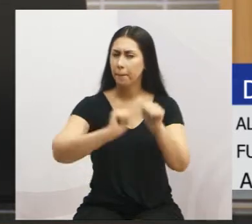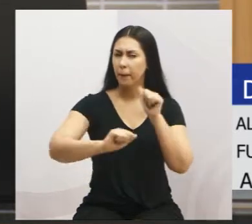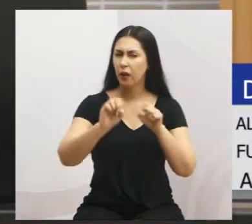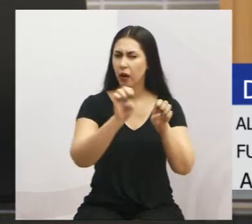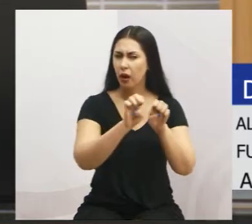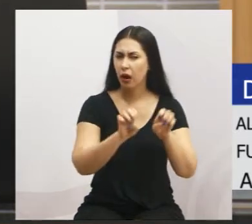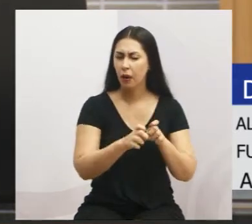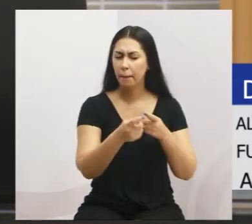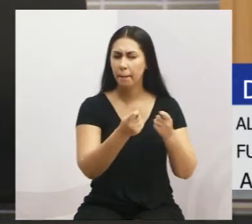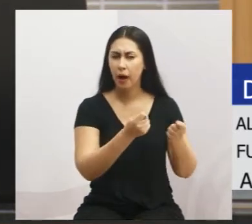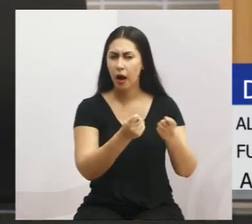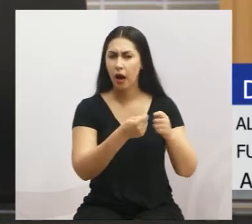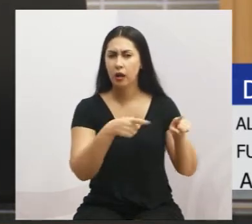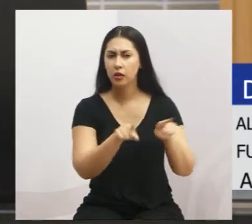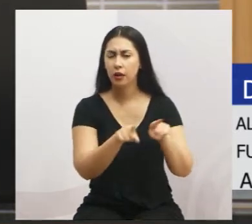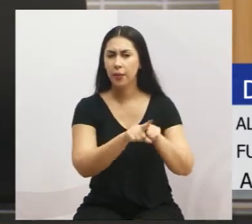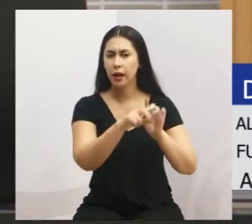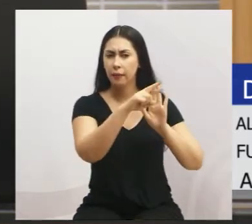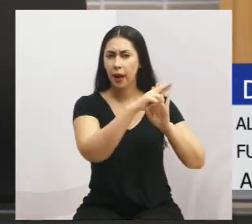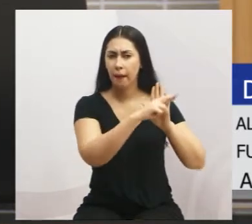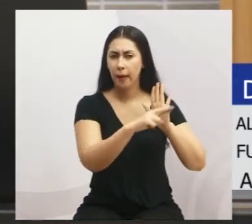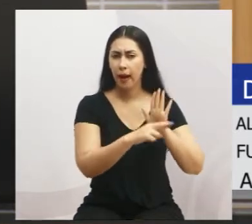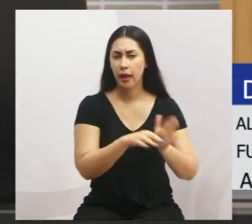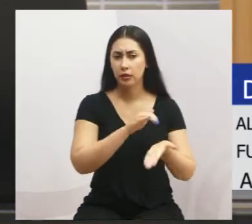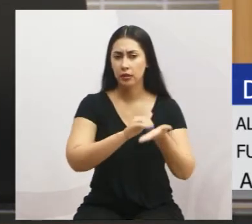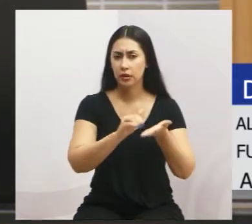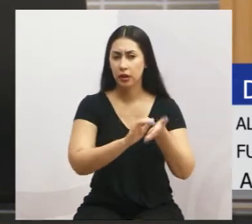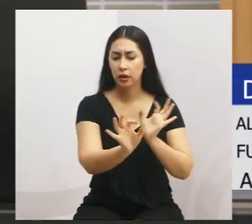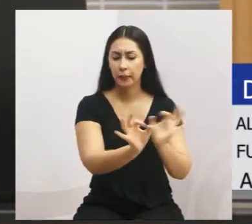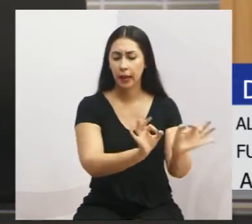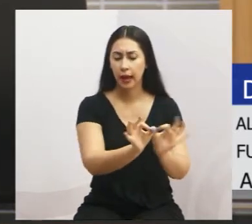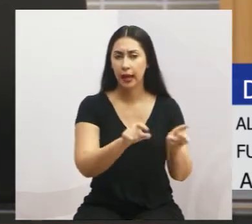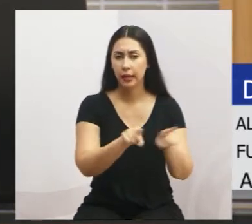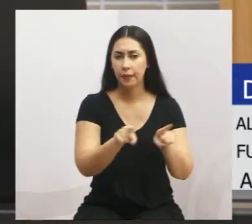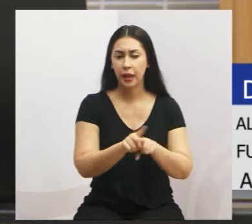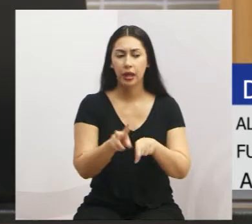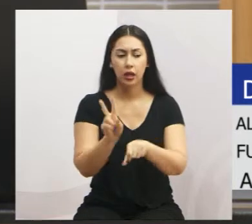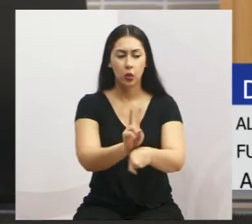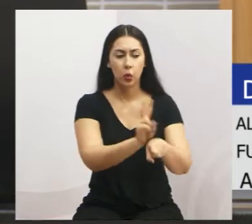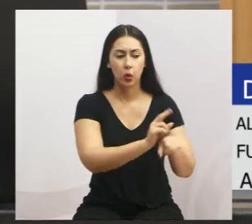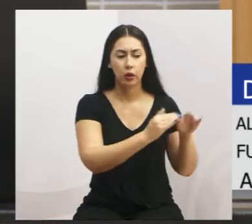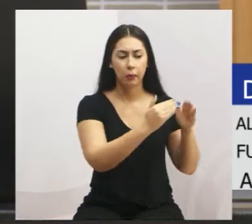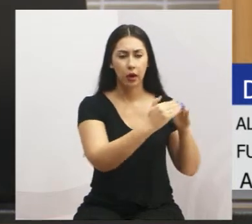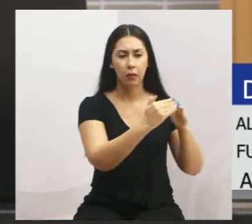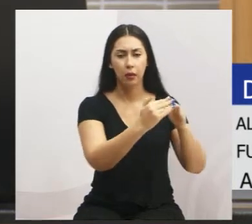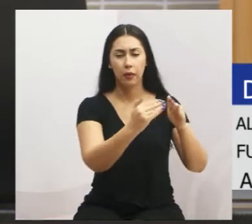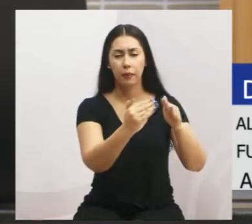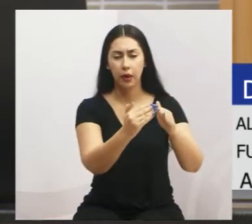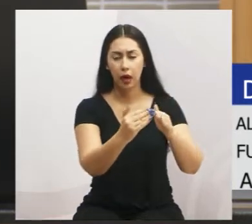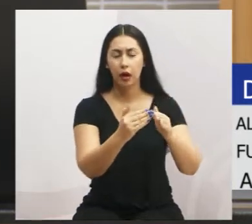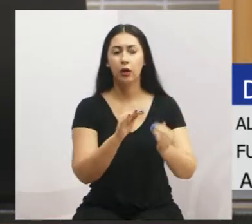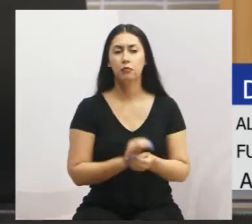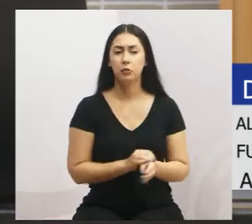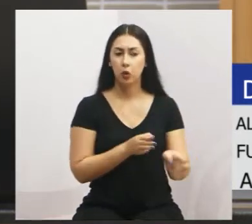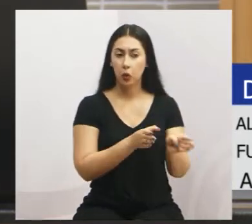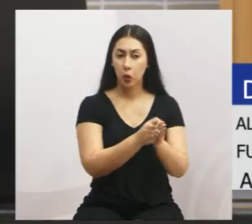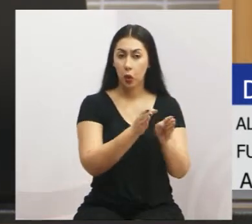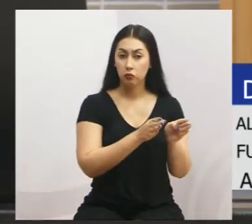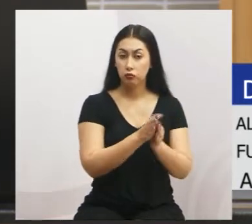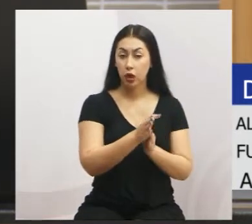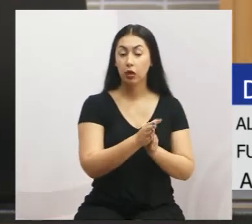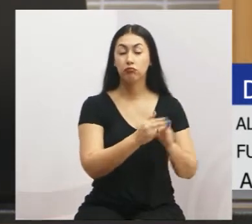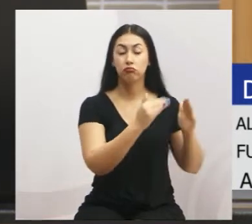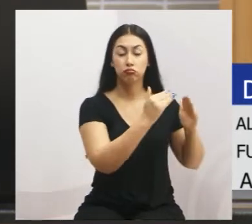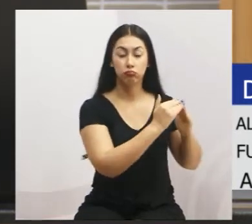administrativa e as competências da Secretaria de Planejamento e da Fundação Pró Lar, a composição do Conselho Municipal de